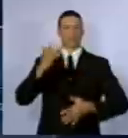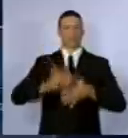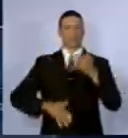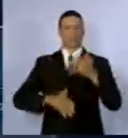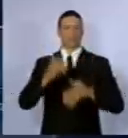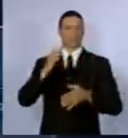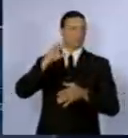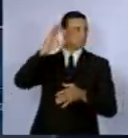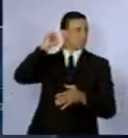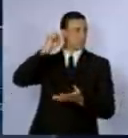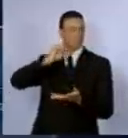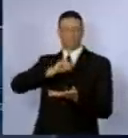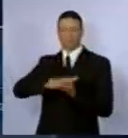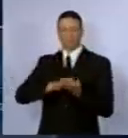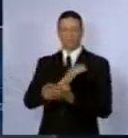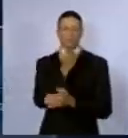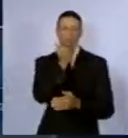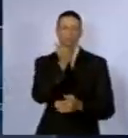som.